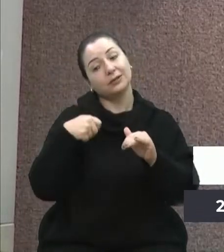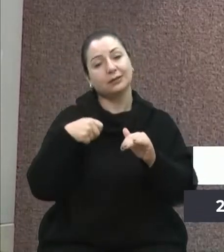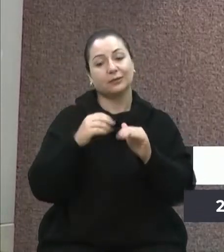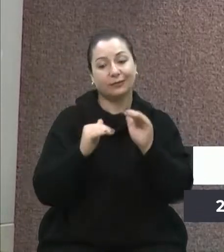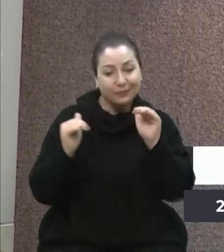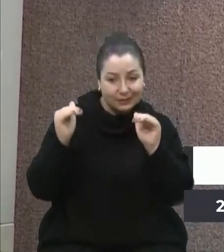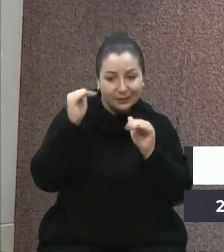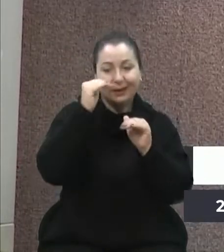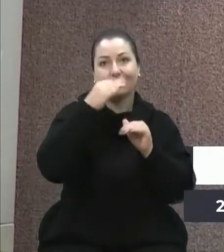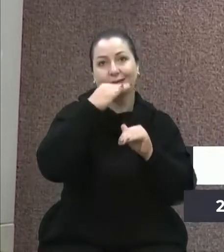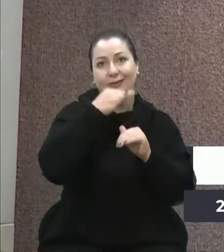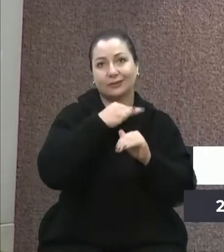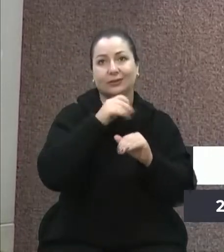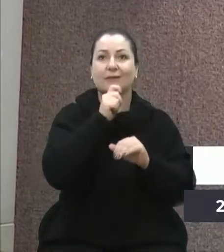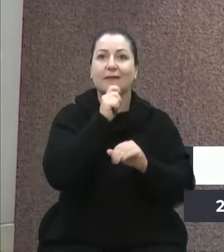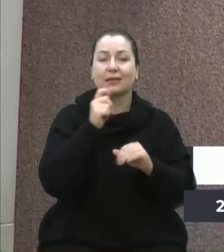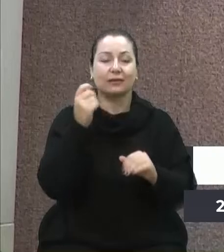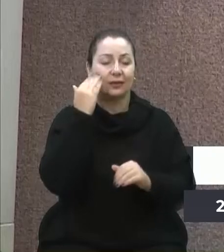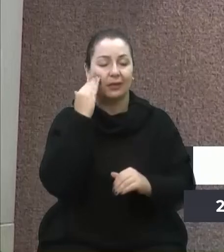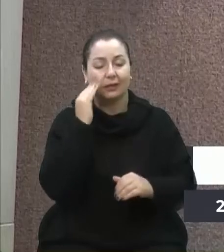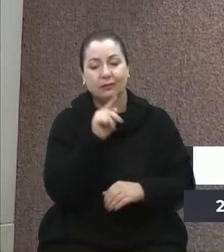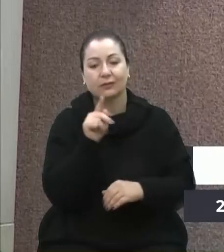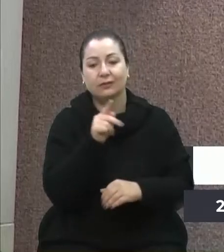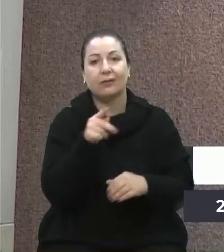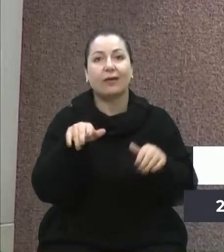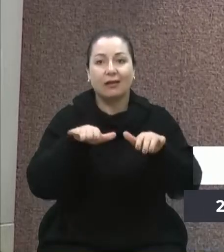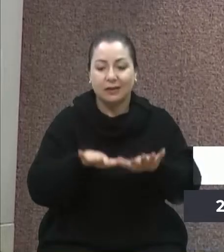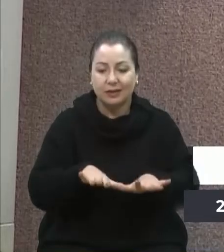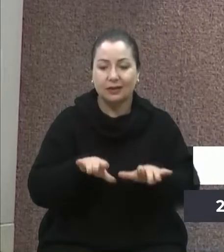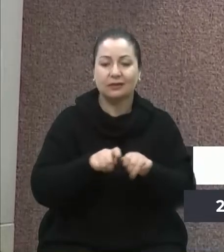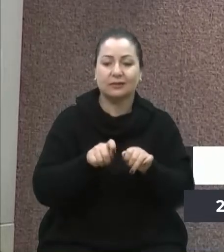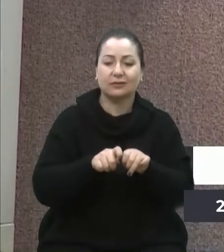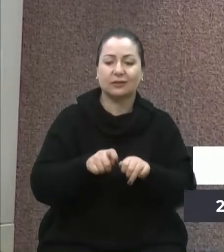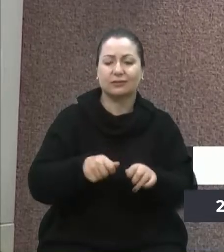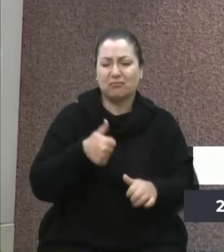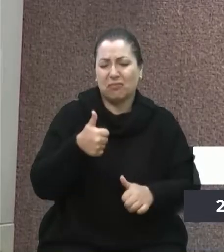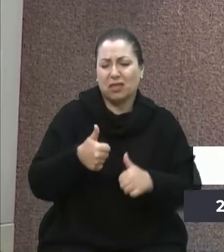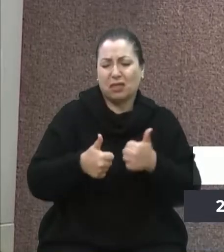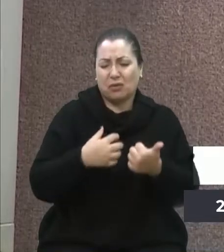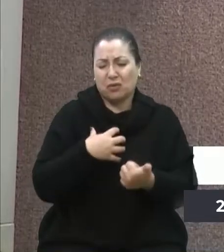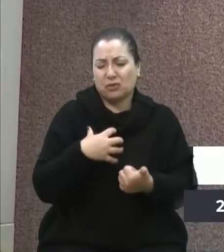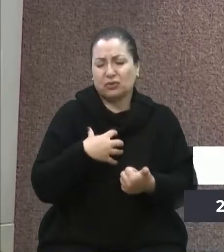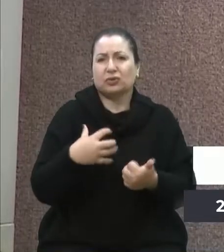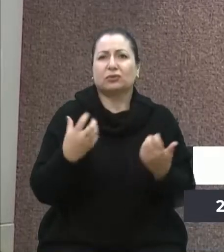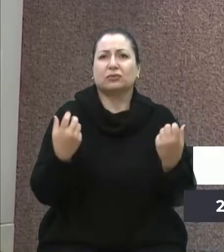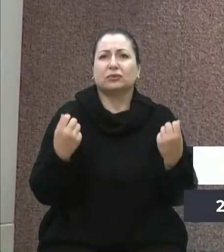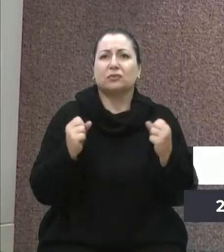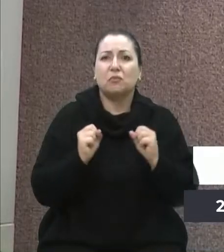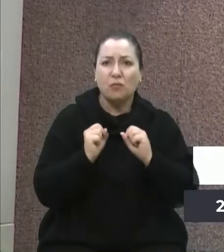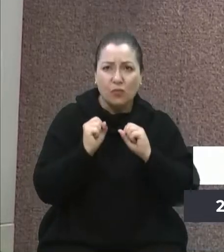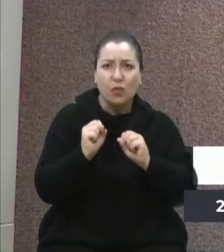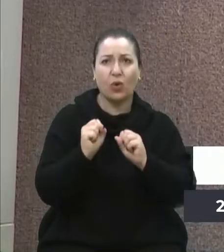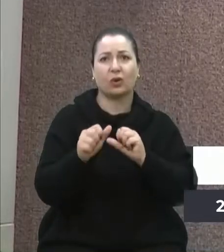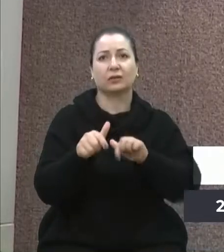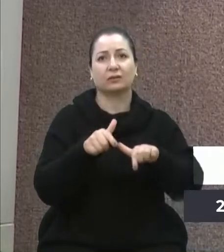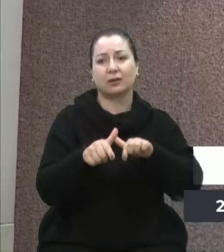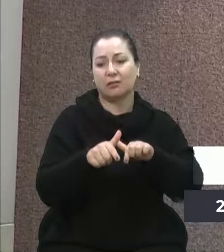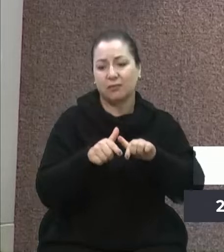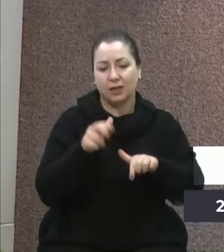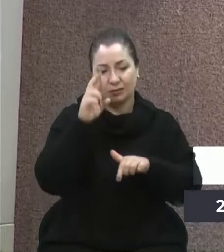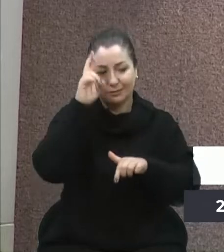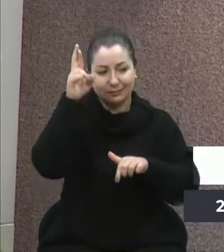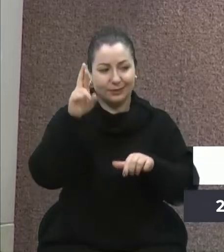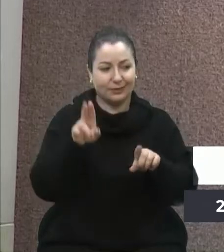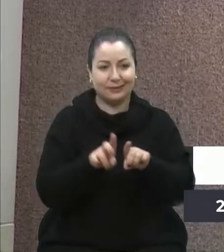Entendo que as professoras que estão aqui, elas desempenham da melhor forma possível, e as diretoras também, a sua função. Conversei já